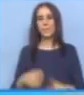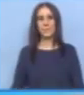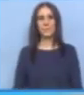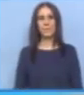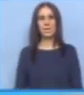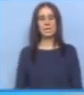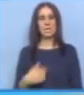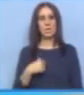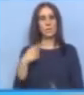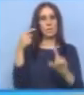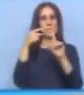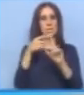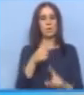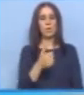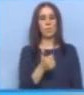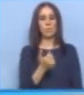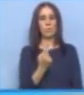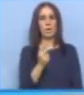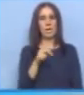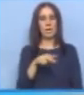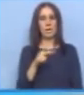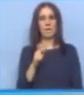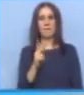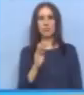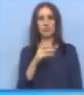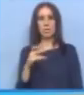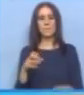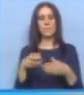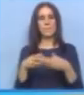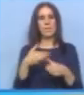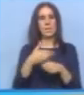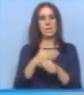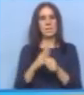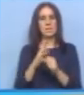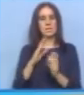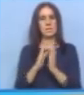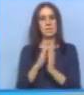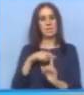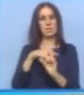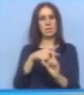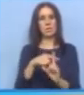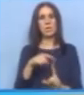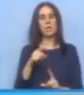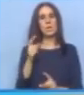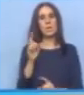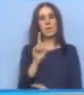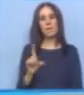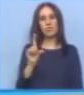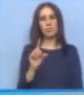à missão de Buena Vista, que é no departamento de Santa Cruz de la Sierra, no leste da Bolívia. Portanto, numa